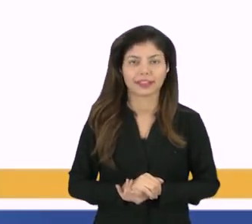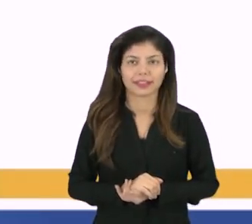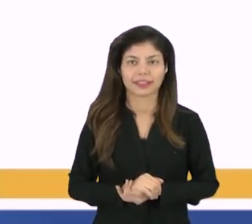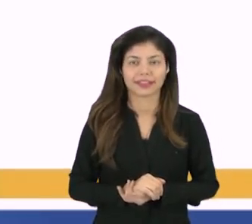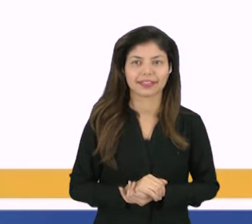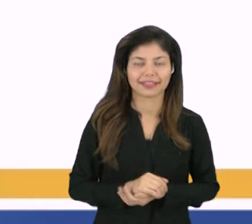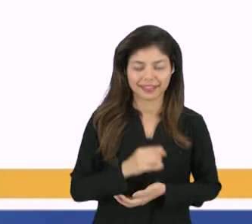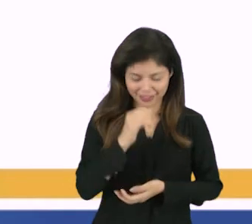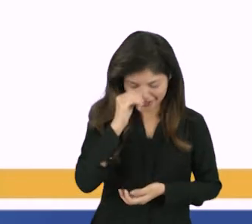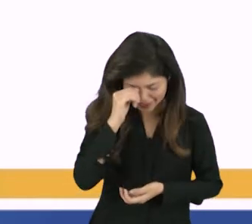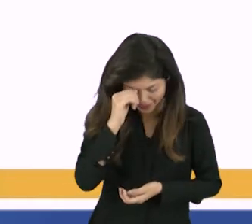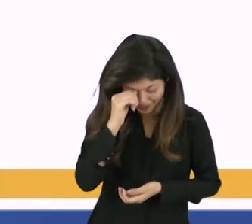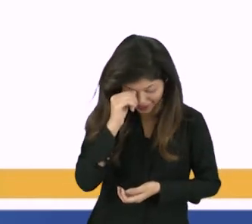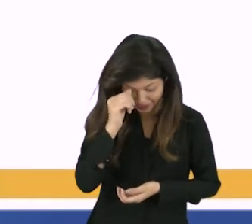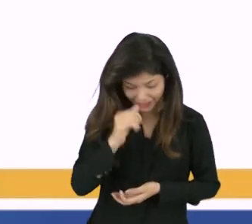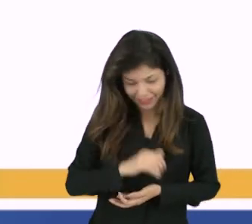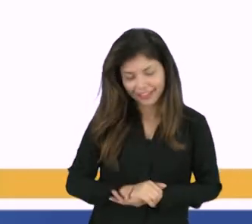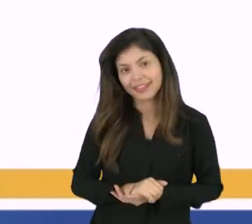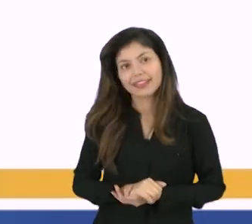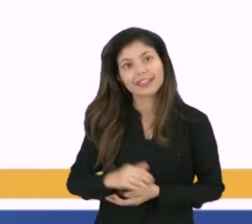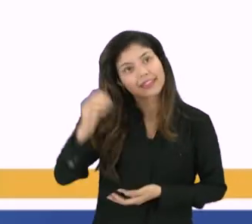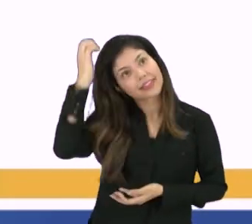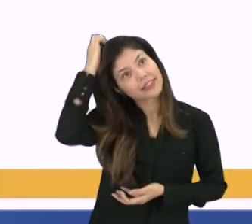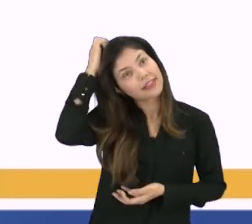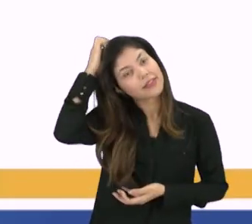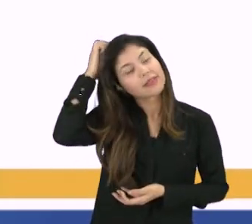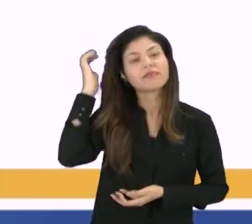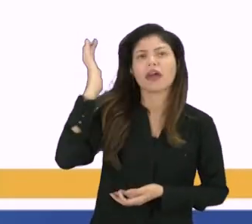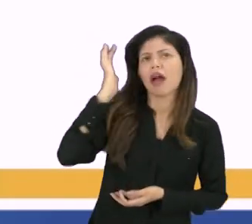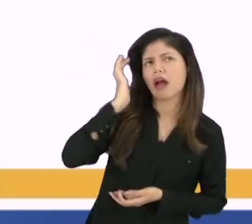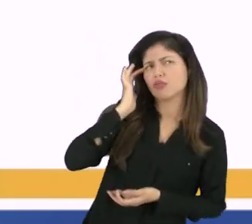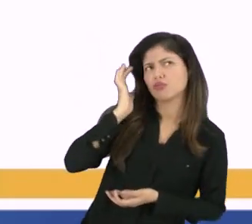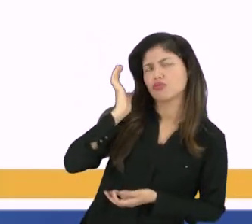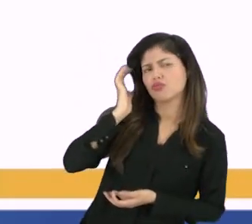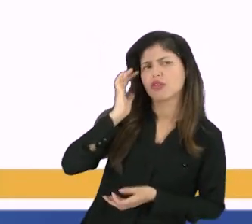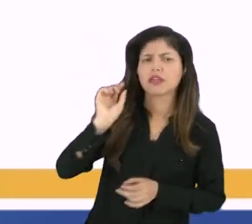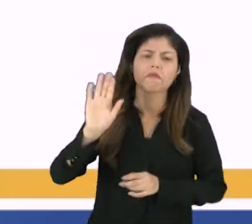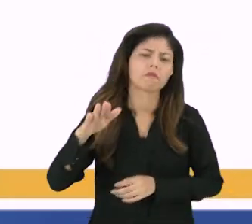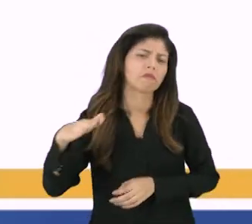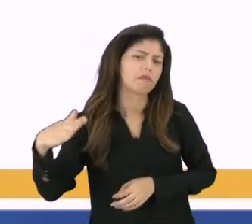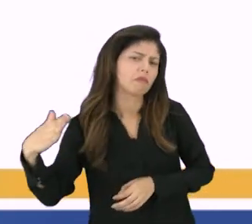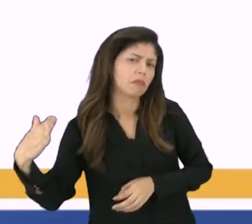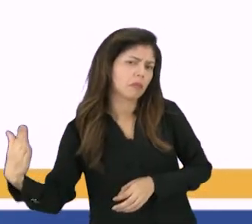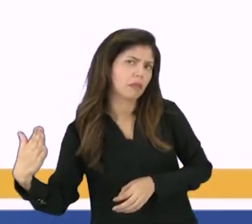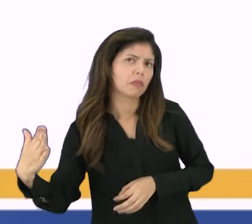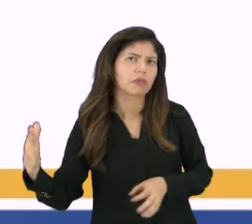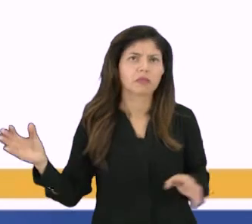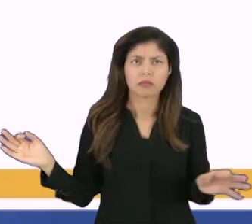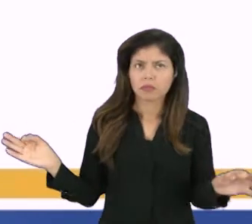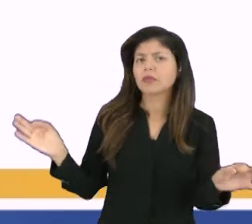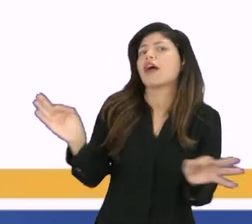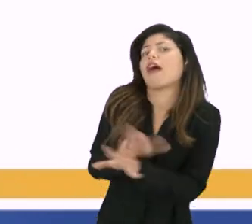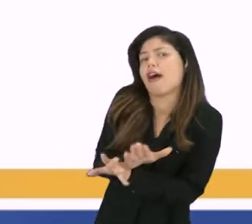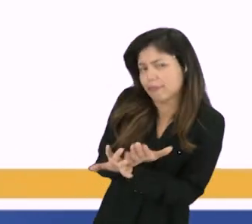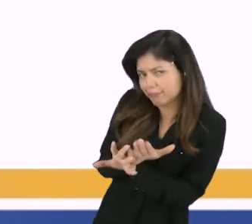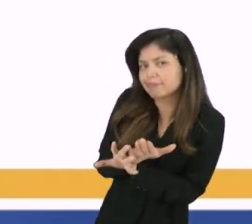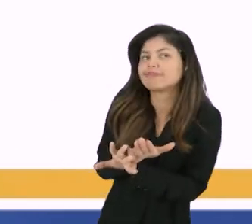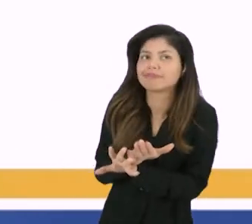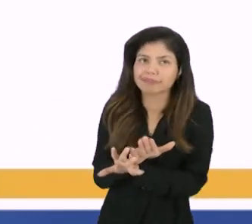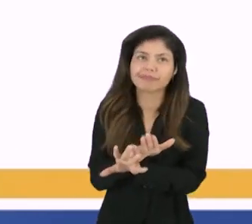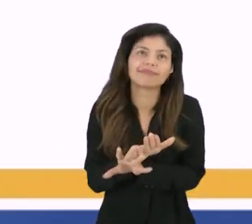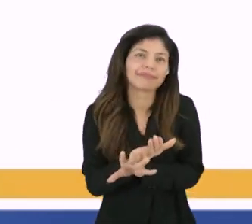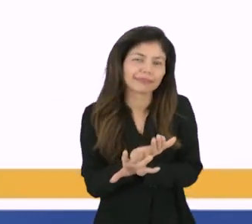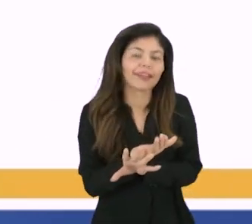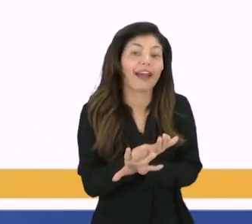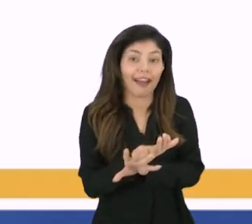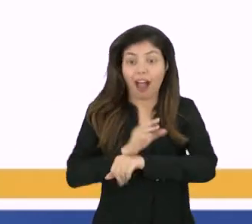alunos, tá? Eu tô conversando com eles aqui. Eu acho que foi quando foi a extinção do... Isso aí mesmo, a extinção